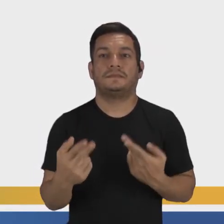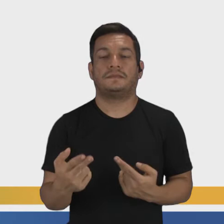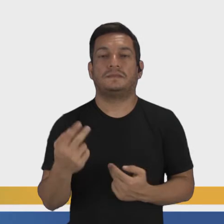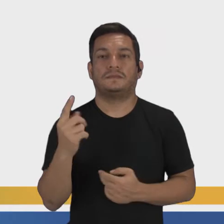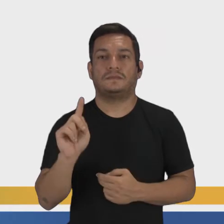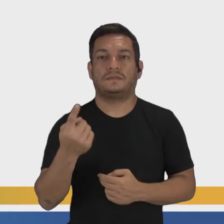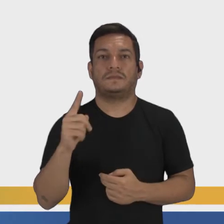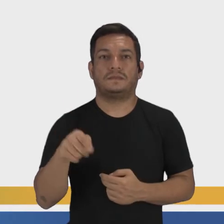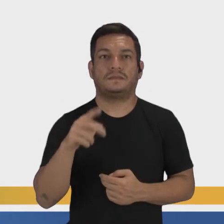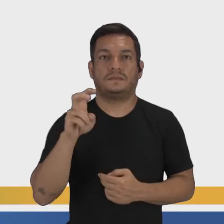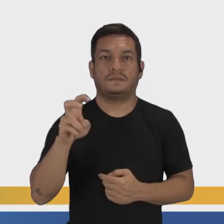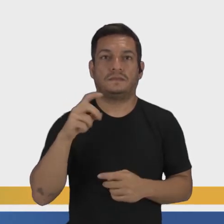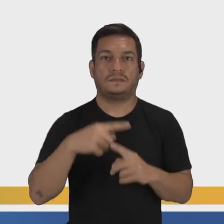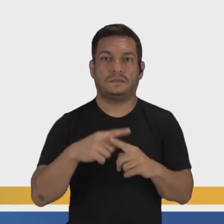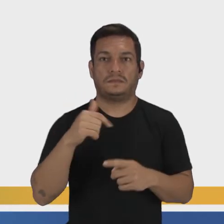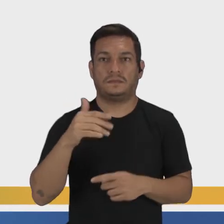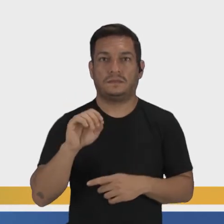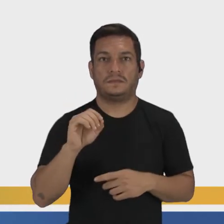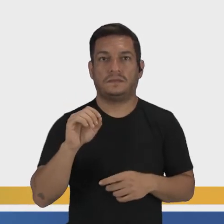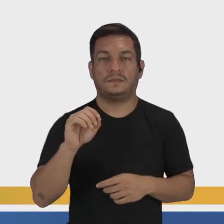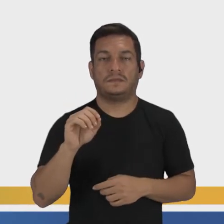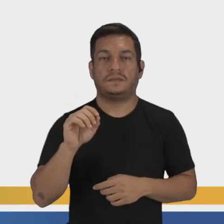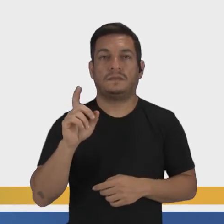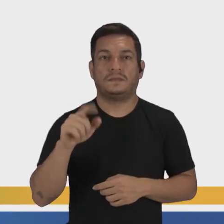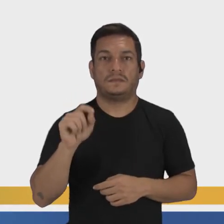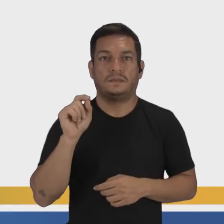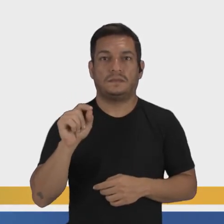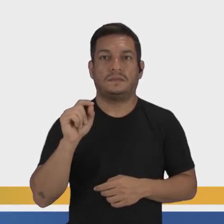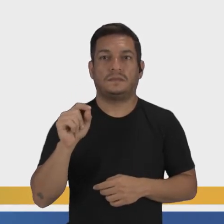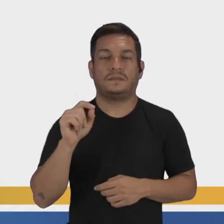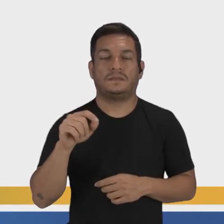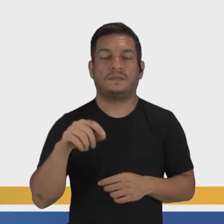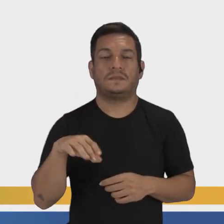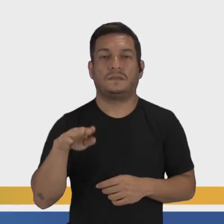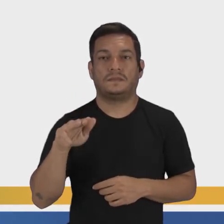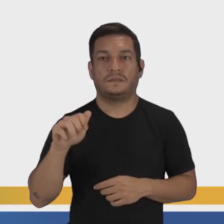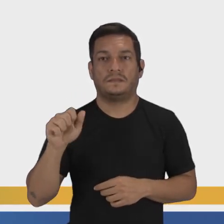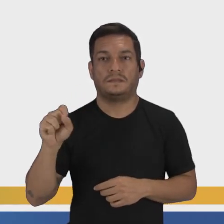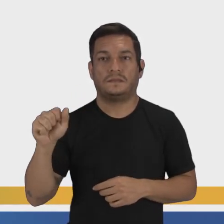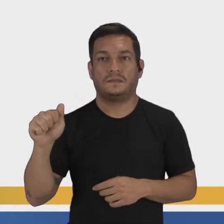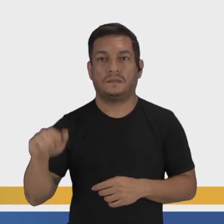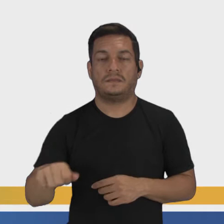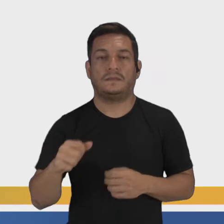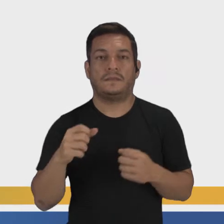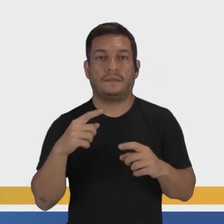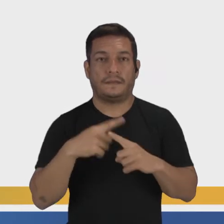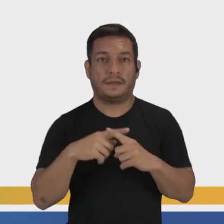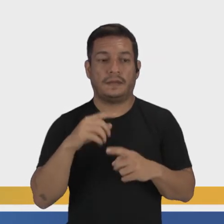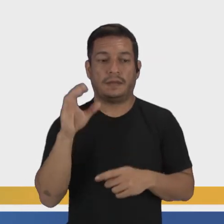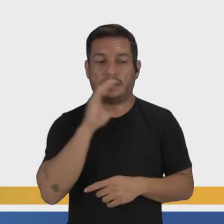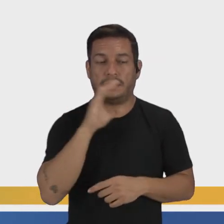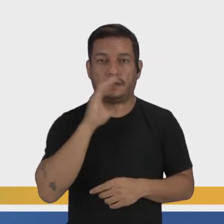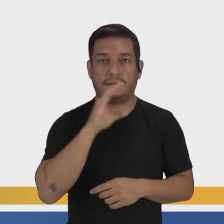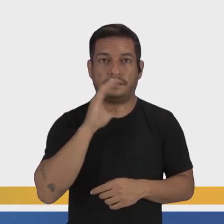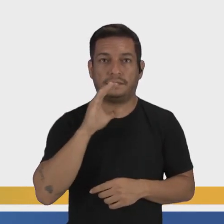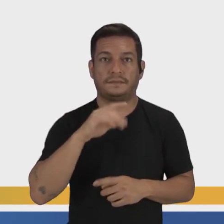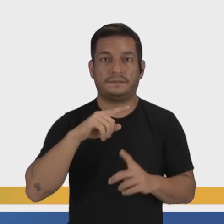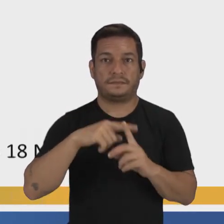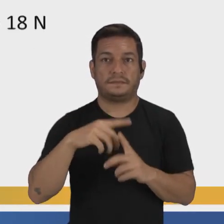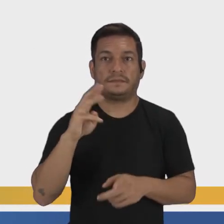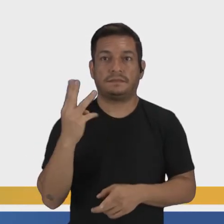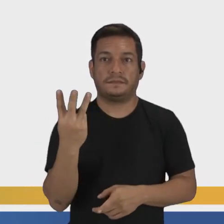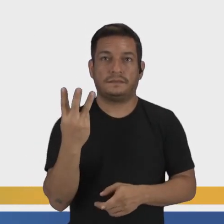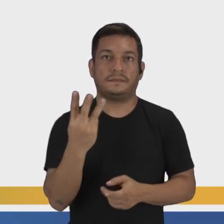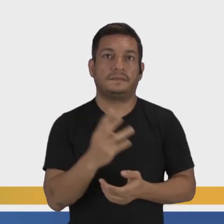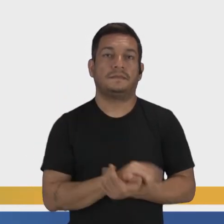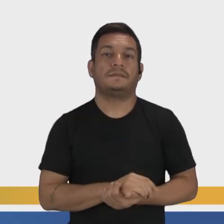a 1,5 vezes 10, que é o valor da massa do produto vezes a aceleração gravitacional, mais 3